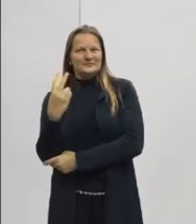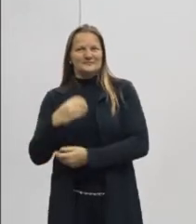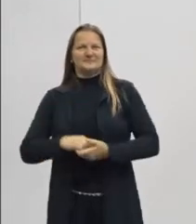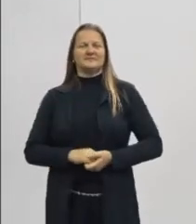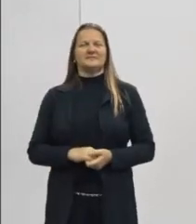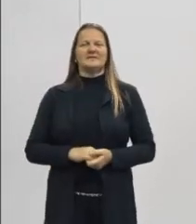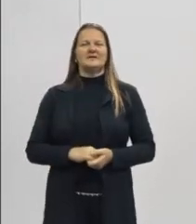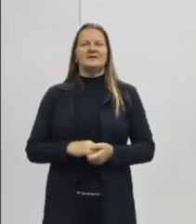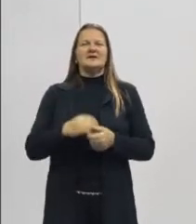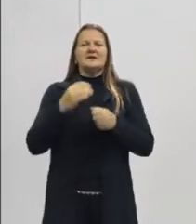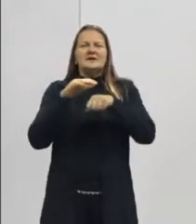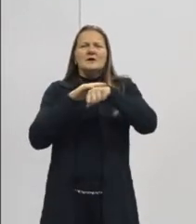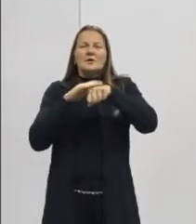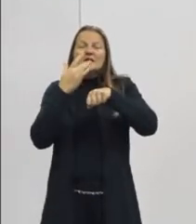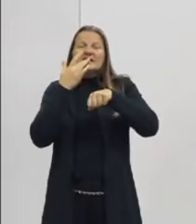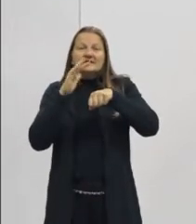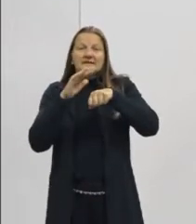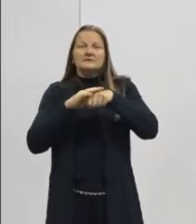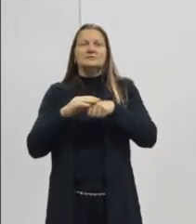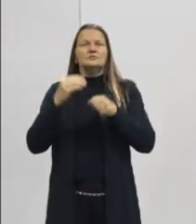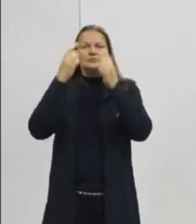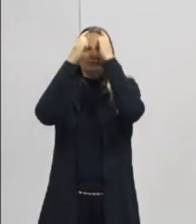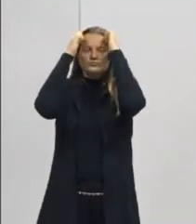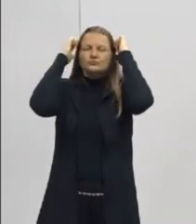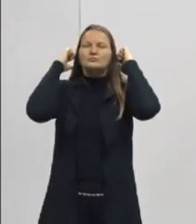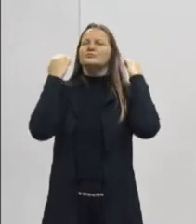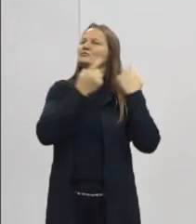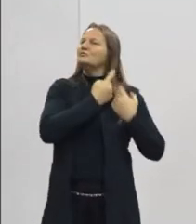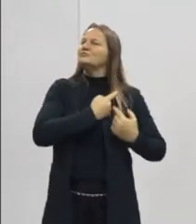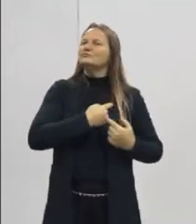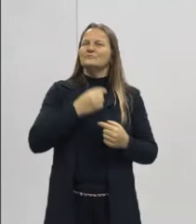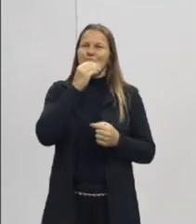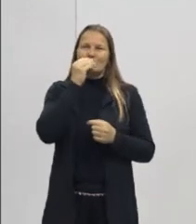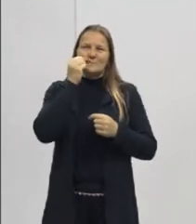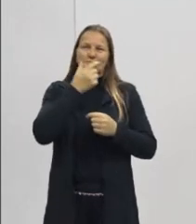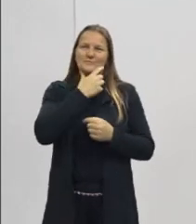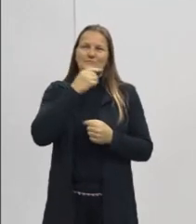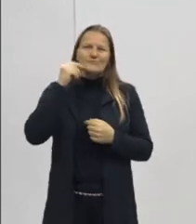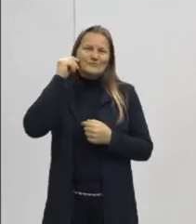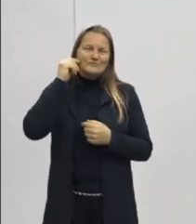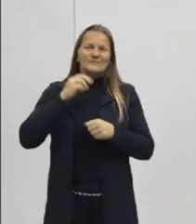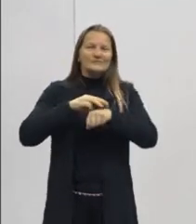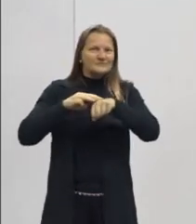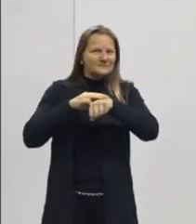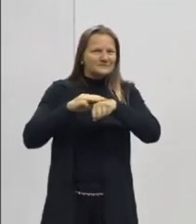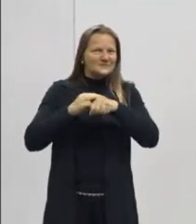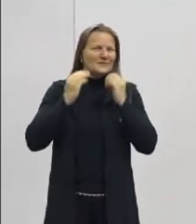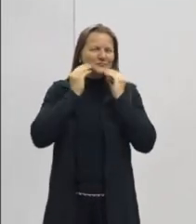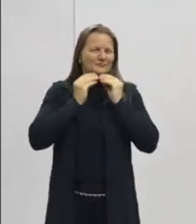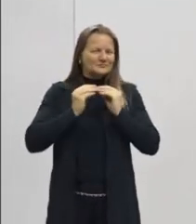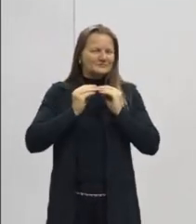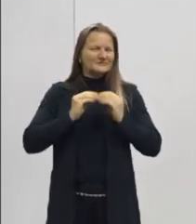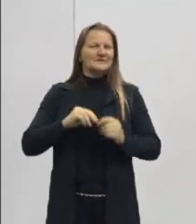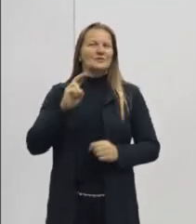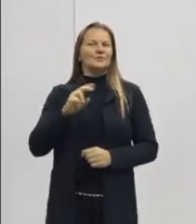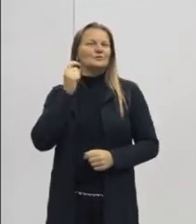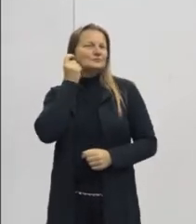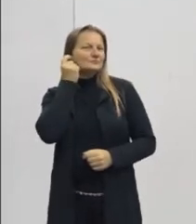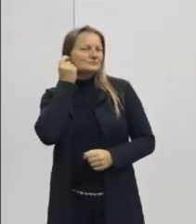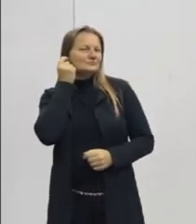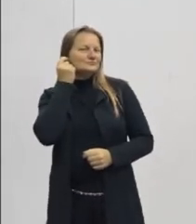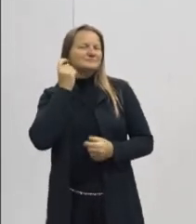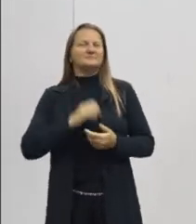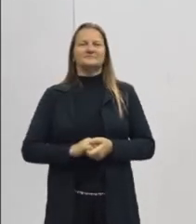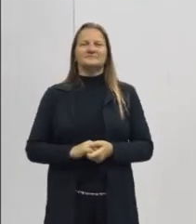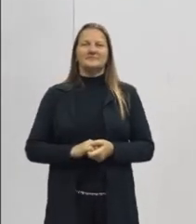tenho cabelo castanho escuro um pouquinho cacheado a barba também Castanha mais comprida usa um brinco na